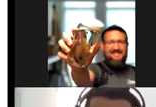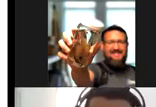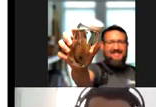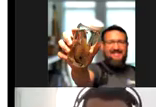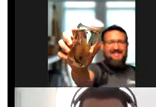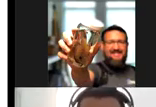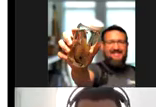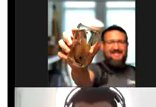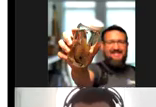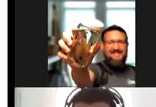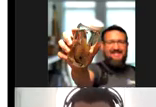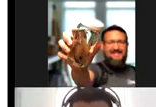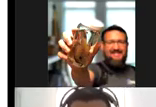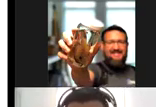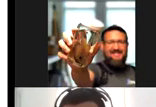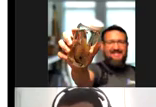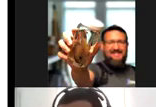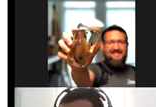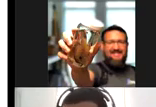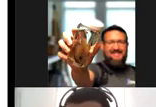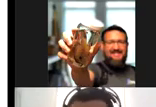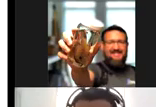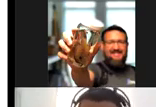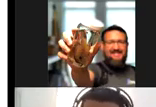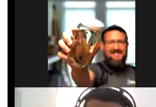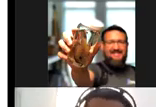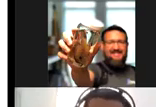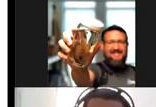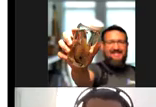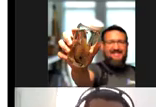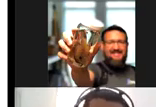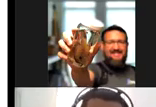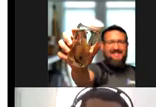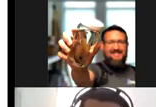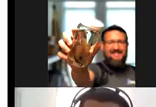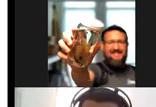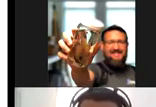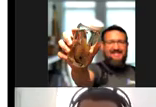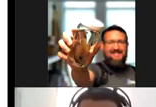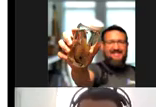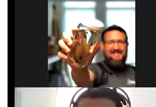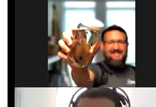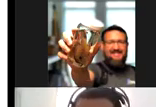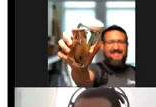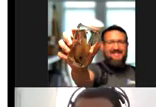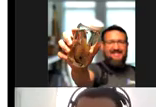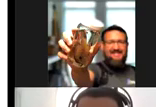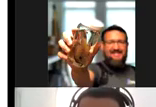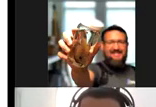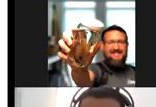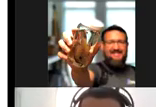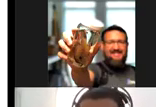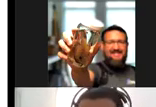maravilhosa. A gente vai se aproximar dela, mas a gente nunca vai ter ela. A gente nunca vai ter uma relação linear